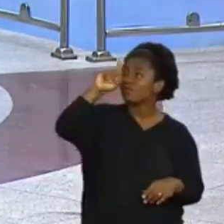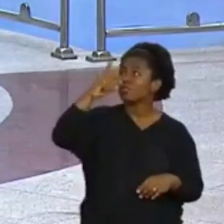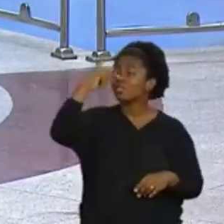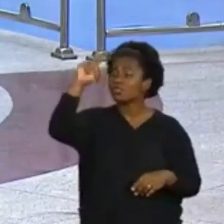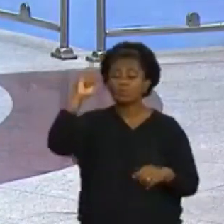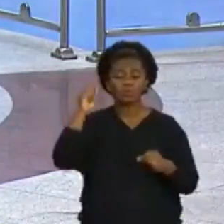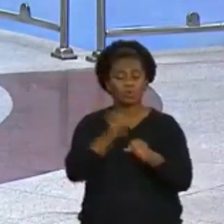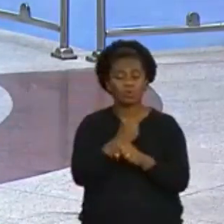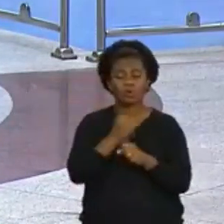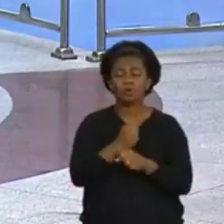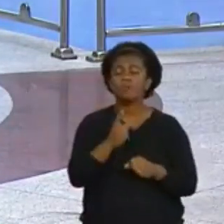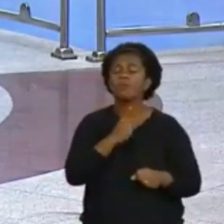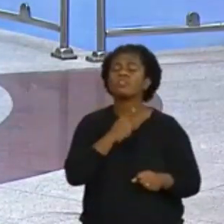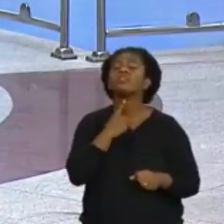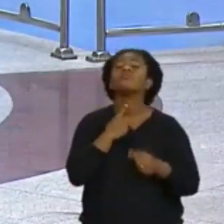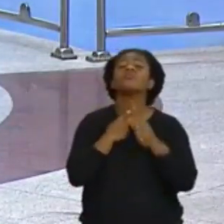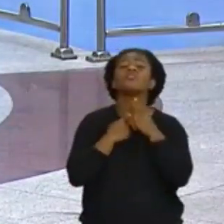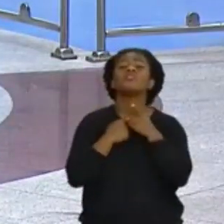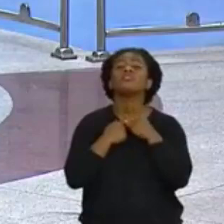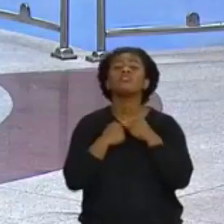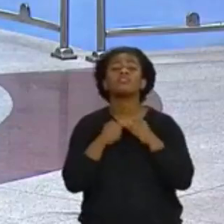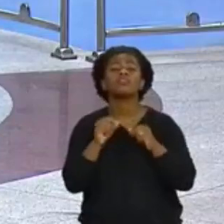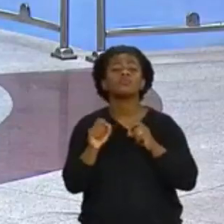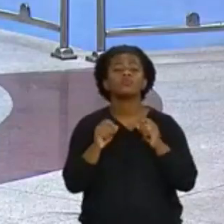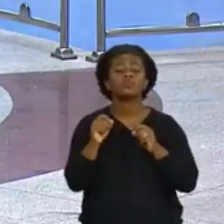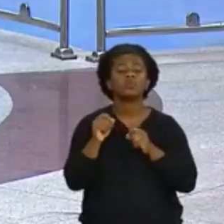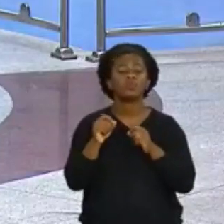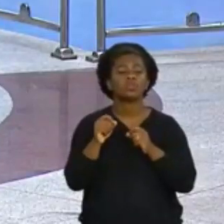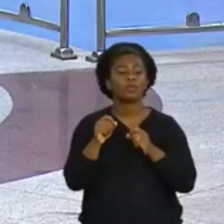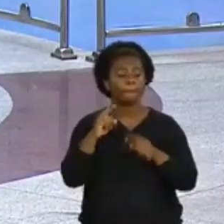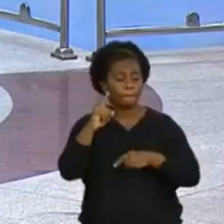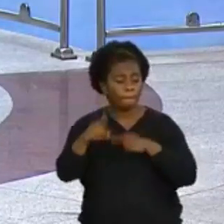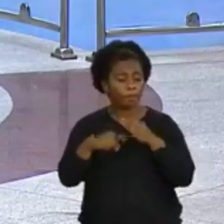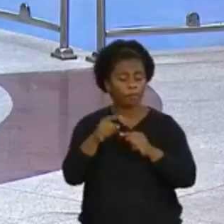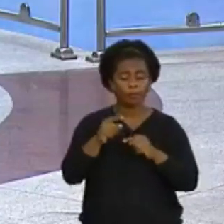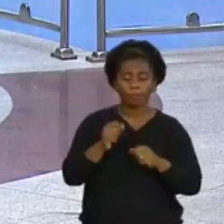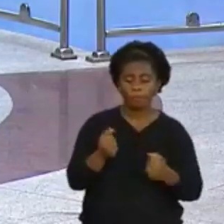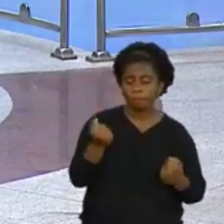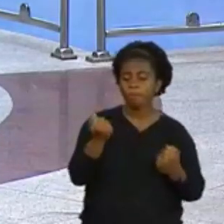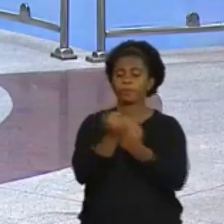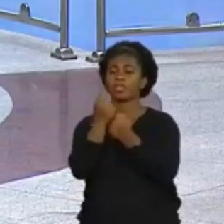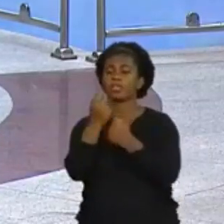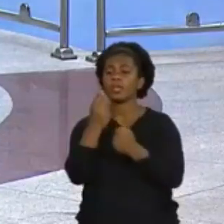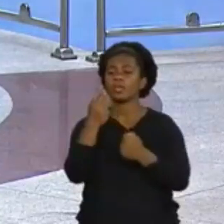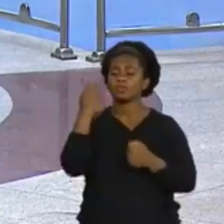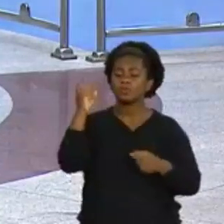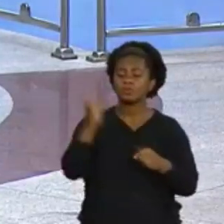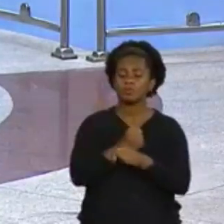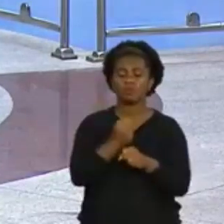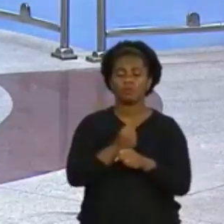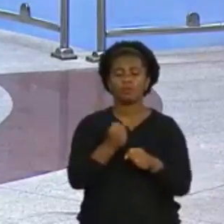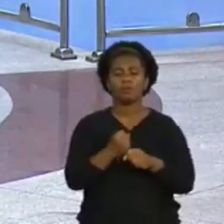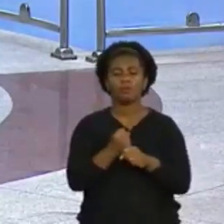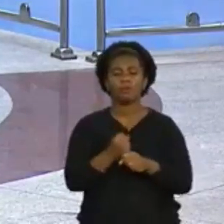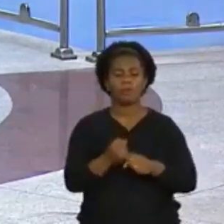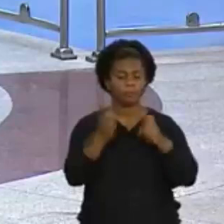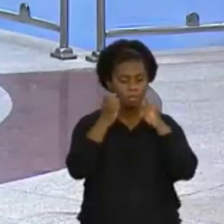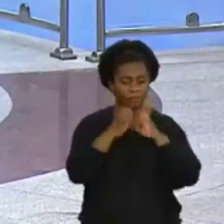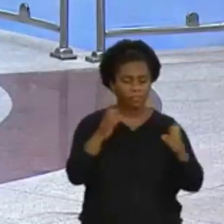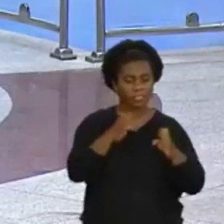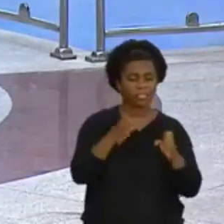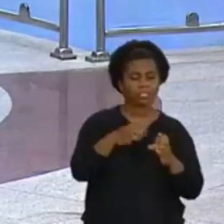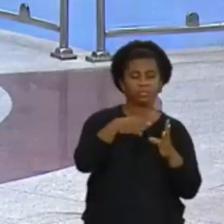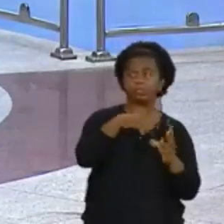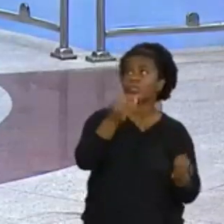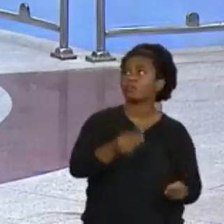ganhar almas através da sua prosperidade. Então prospera o teu povo, essa pessoa que não teve nada para dar hoje, que no domingo